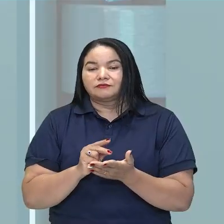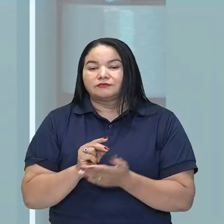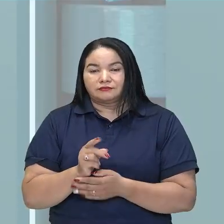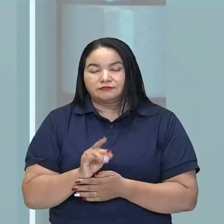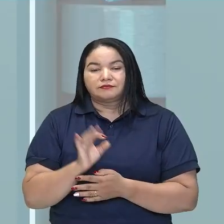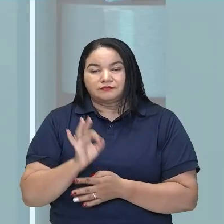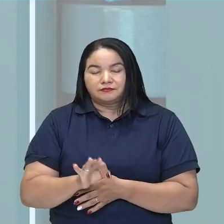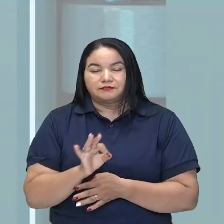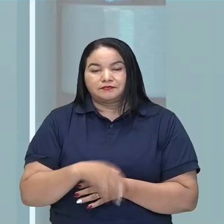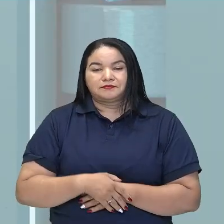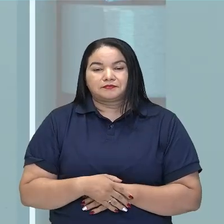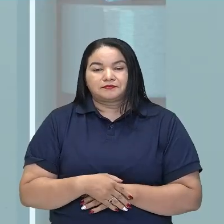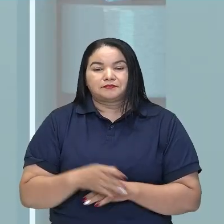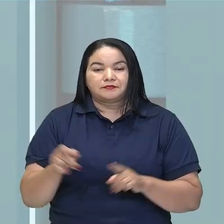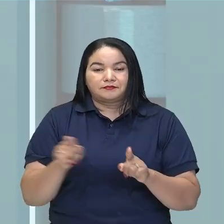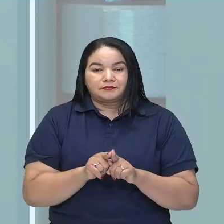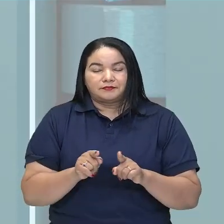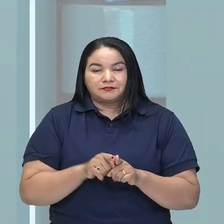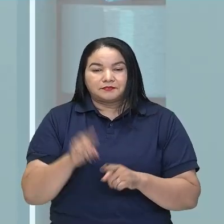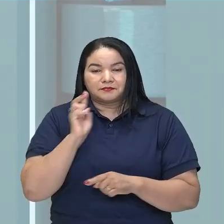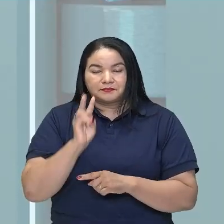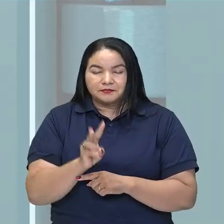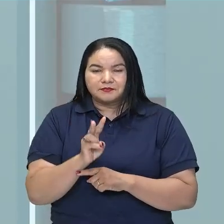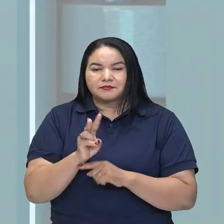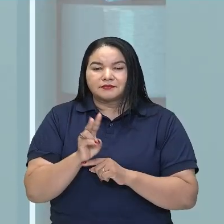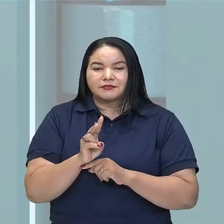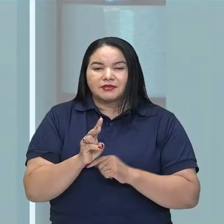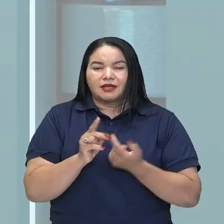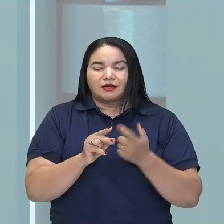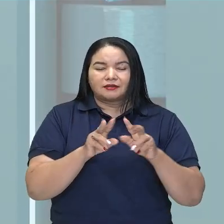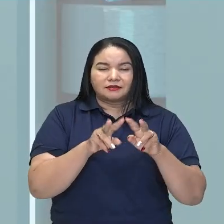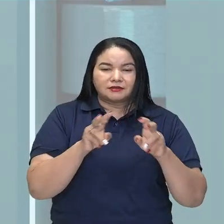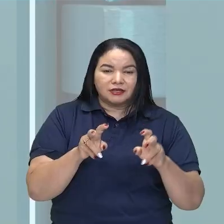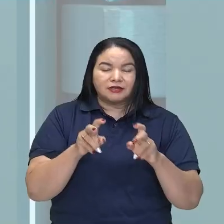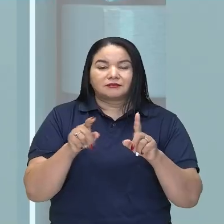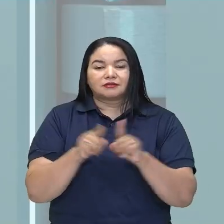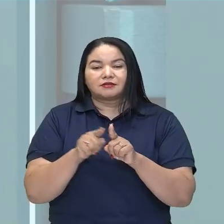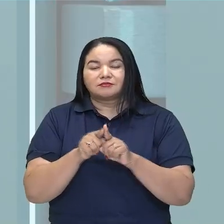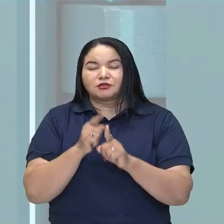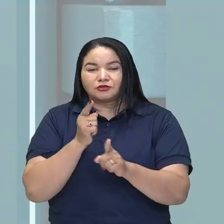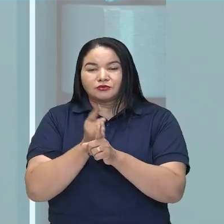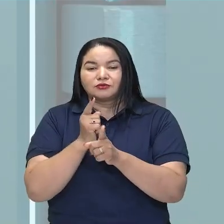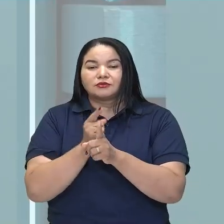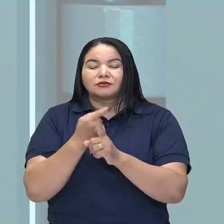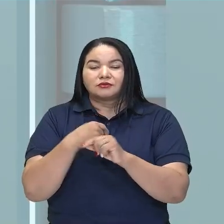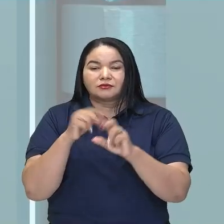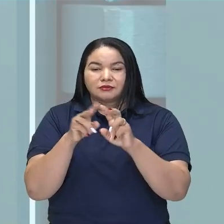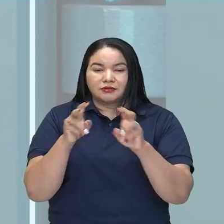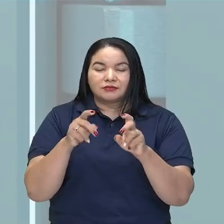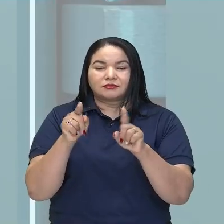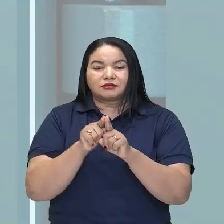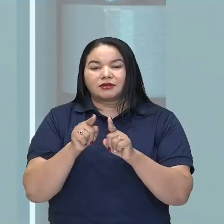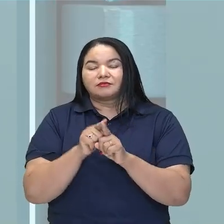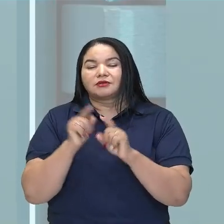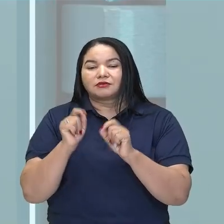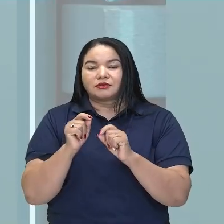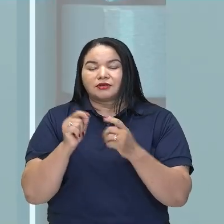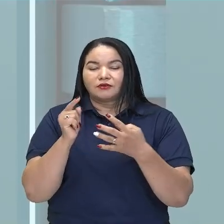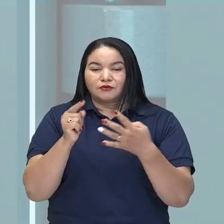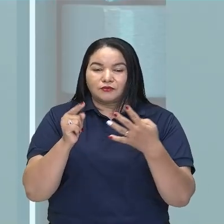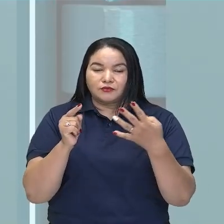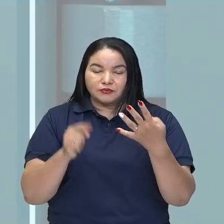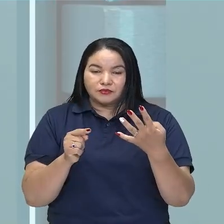já vimos aí durante esse percurso, conseguimos já identificar o que é o tema, assunto, vimos